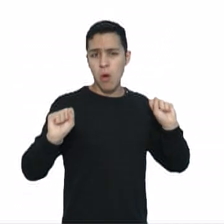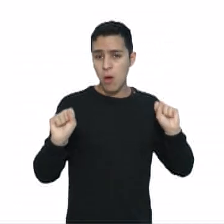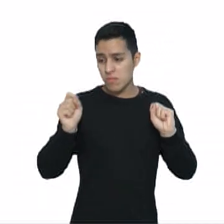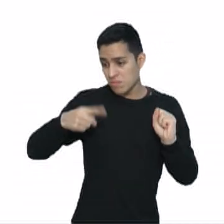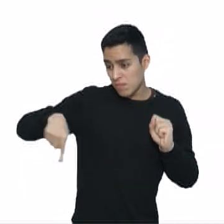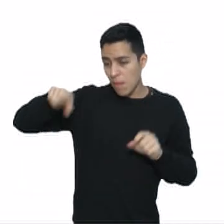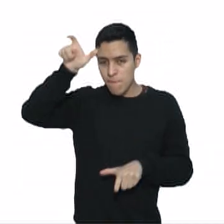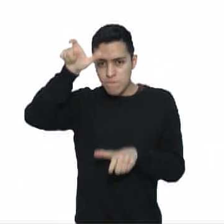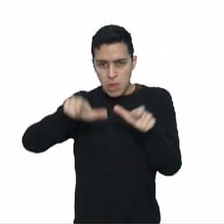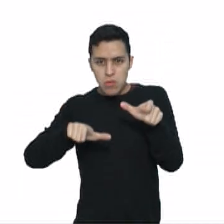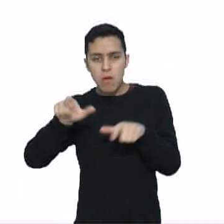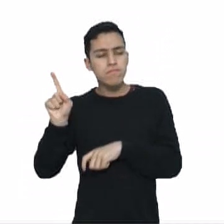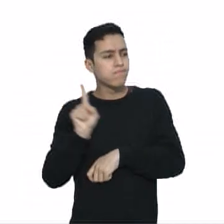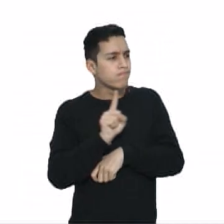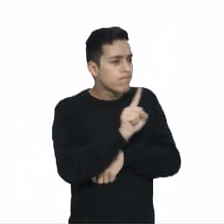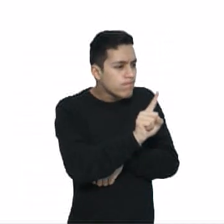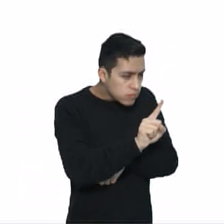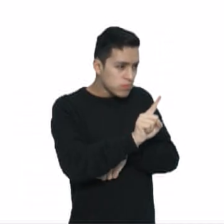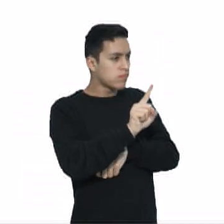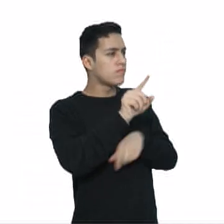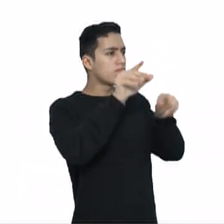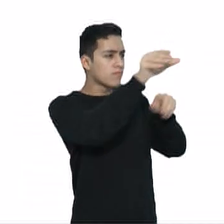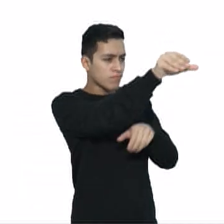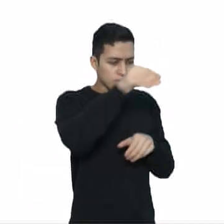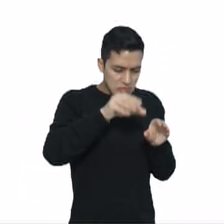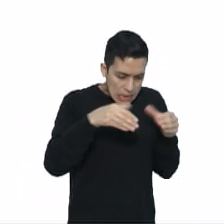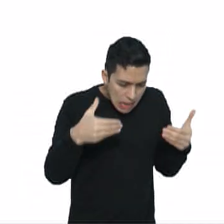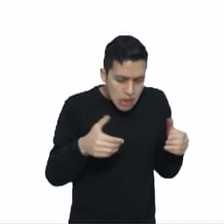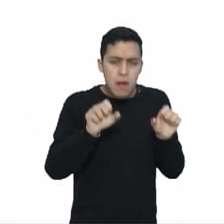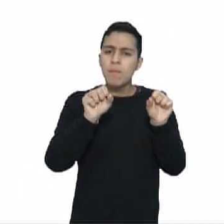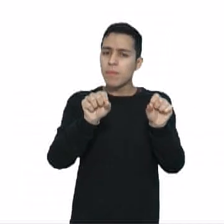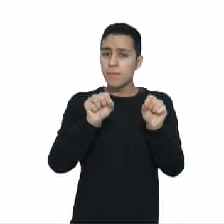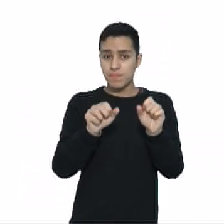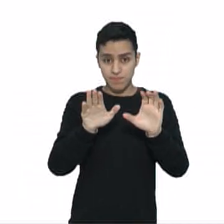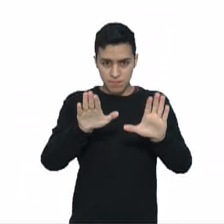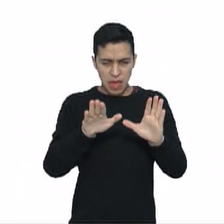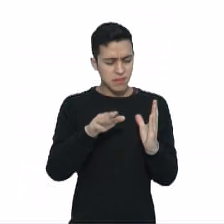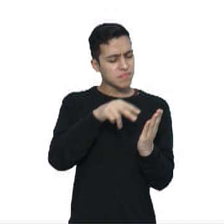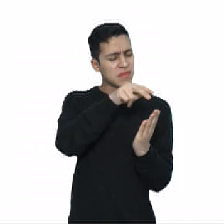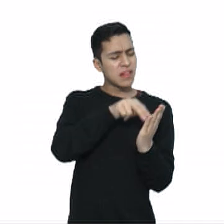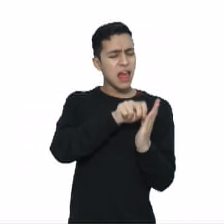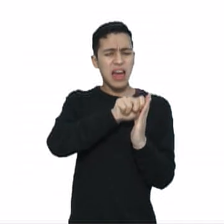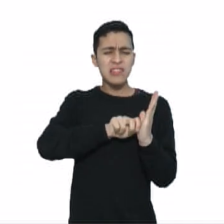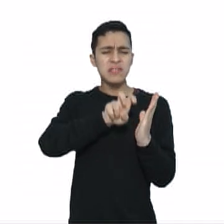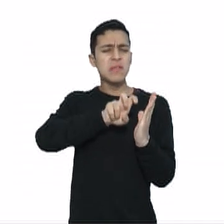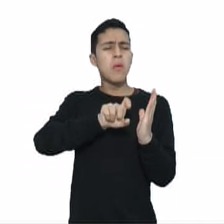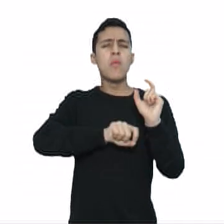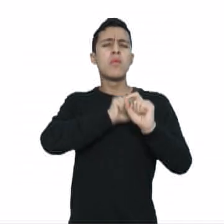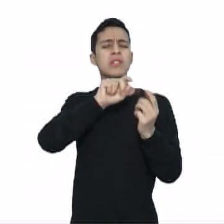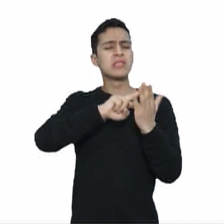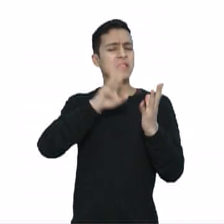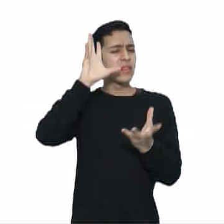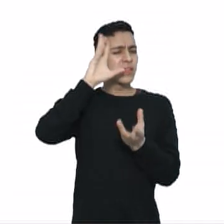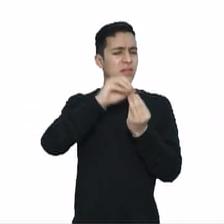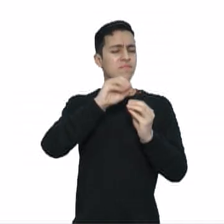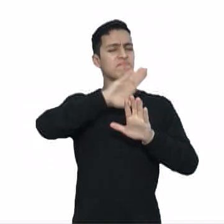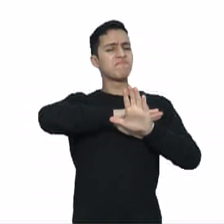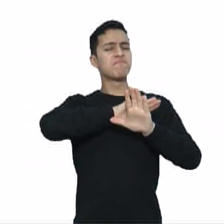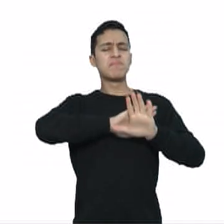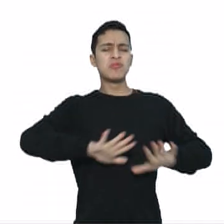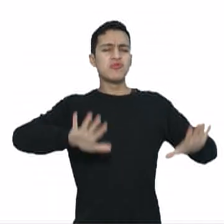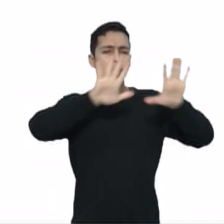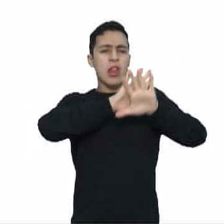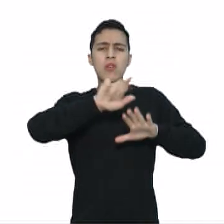têm acesso livre às estantes. Com base na leitura do artigo 5º, o que fica subentendido em relação ao